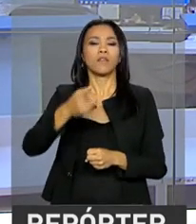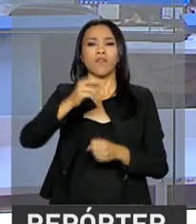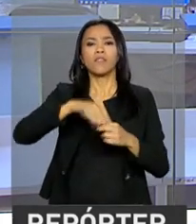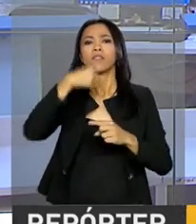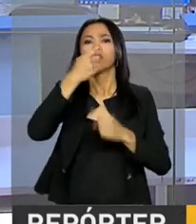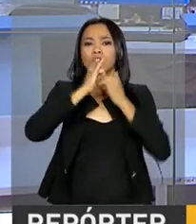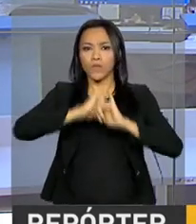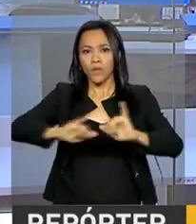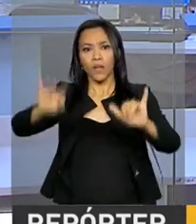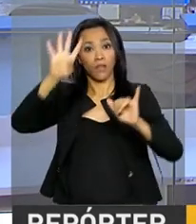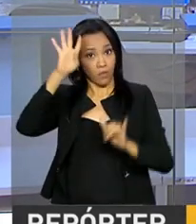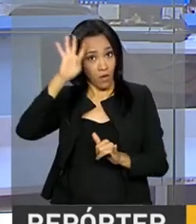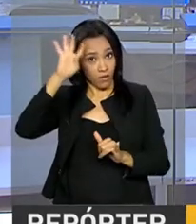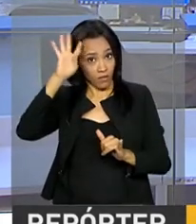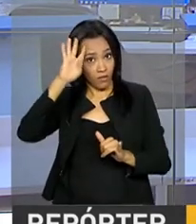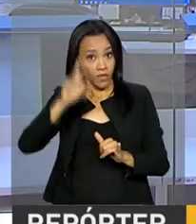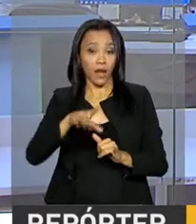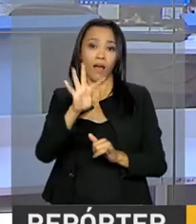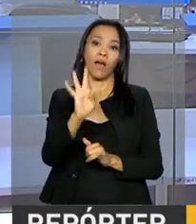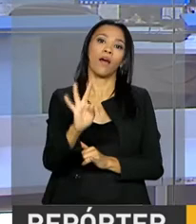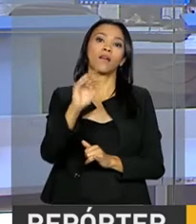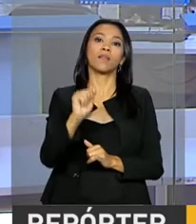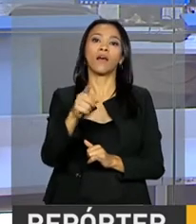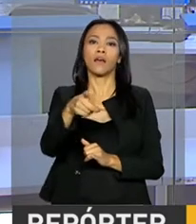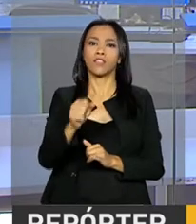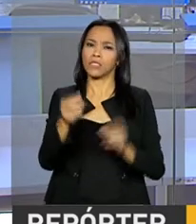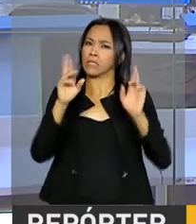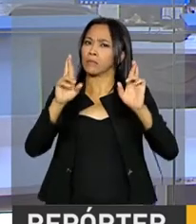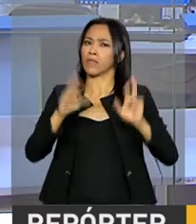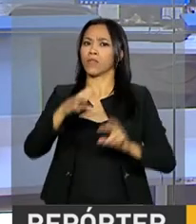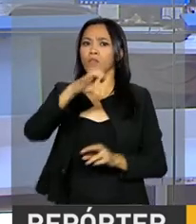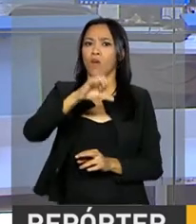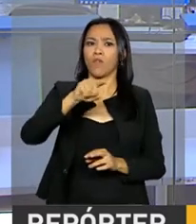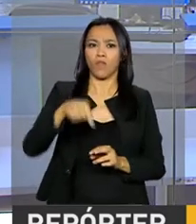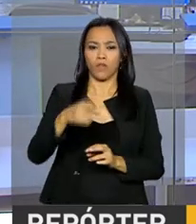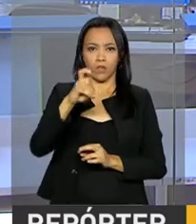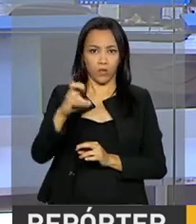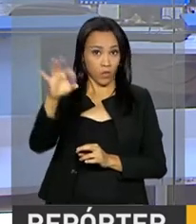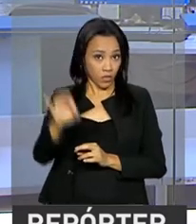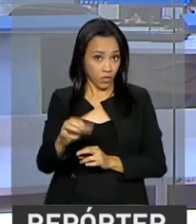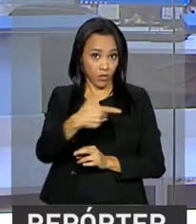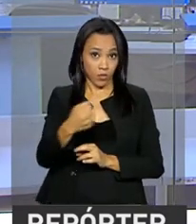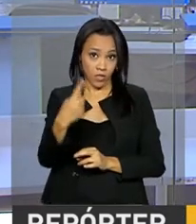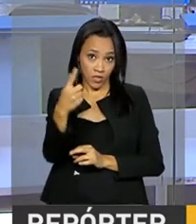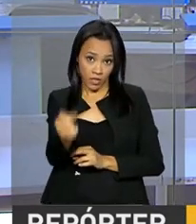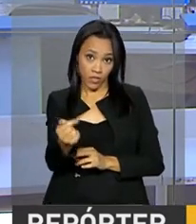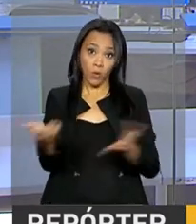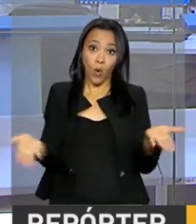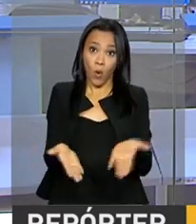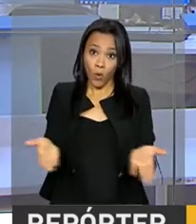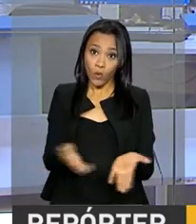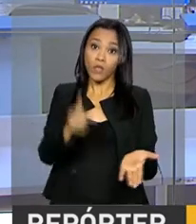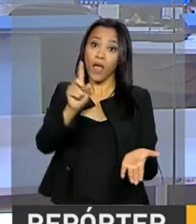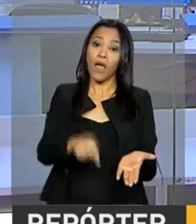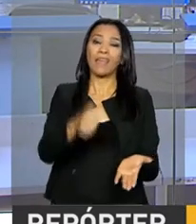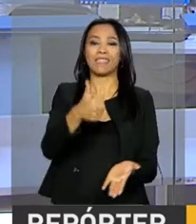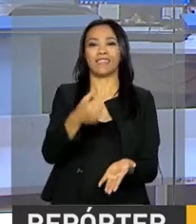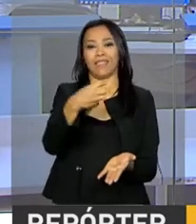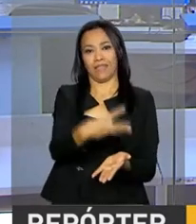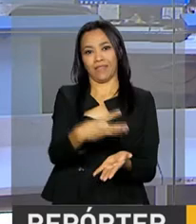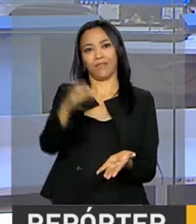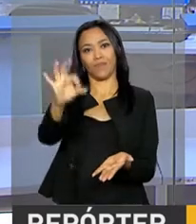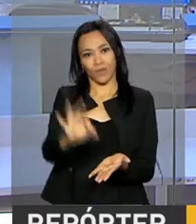financeiro é que a taxa fique em 9 6 por cento em 2007 atualmente a selic está em 13